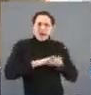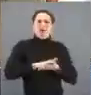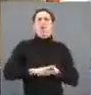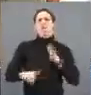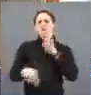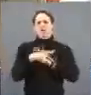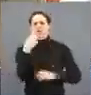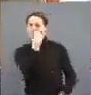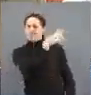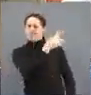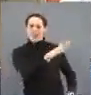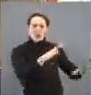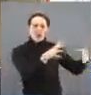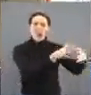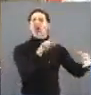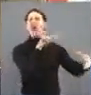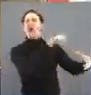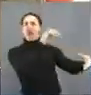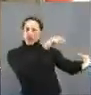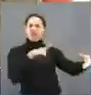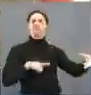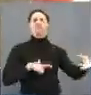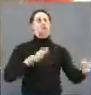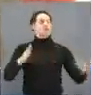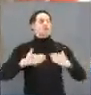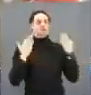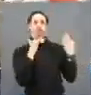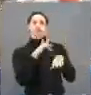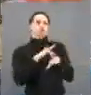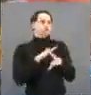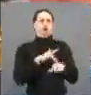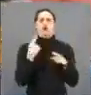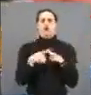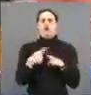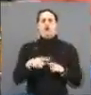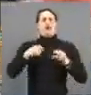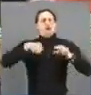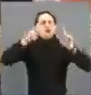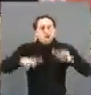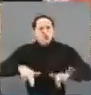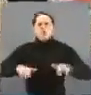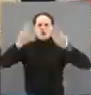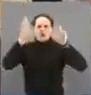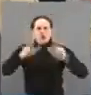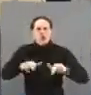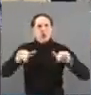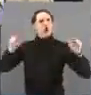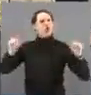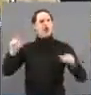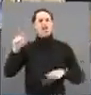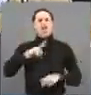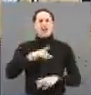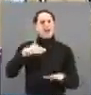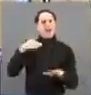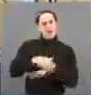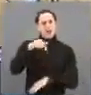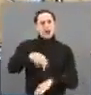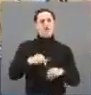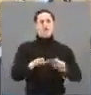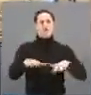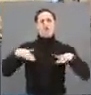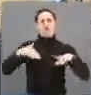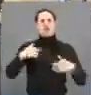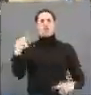por parte dessa gentalha É de fato assustador porque nós jamais jamais entraria neste Campo